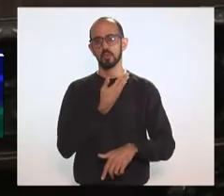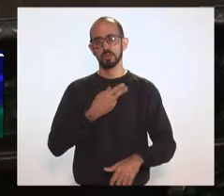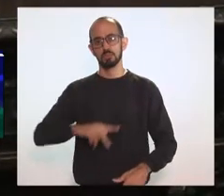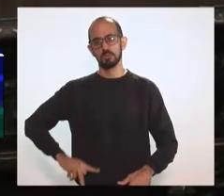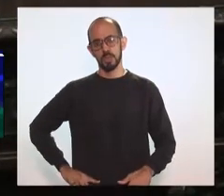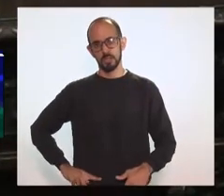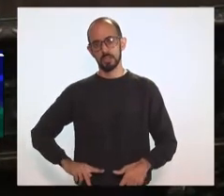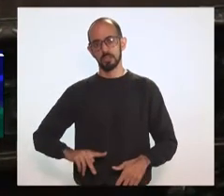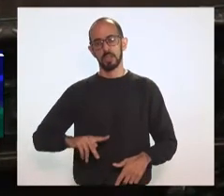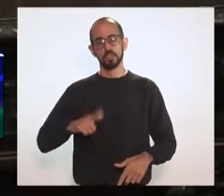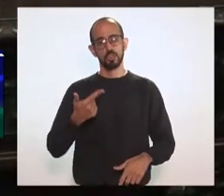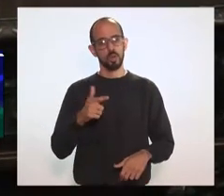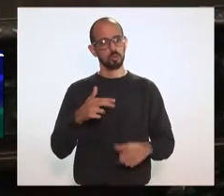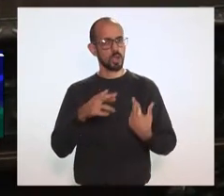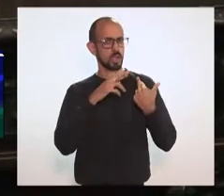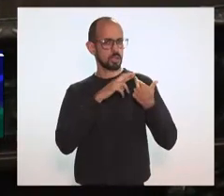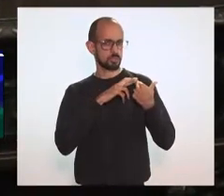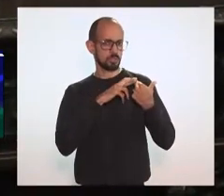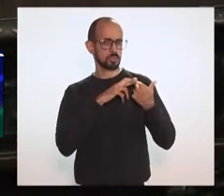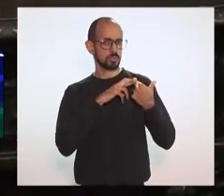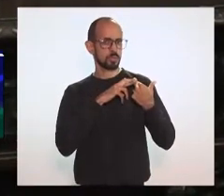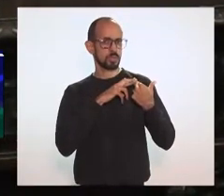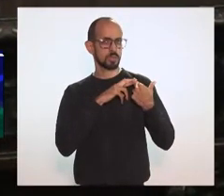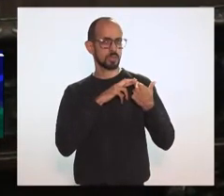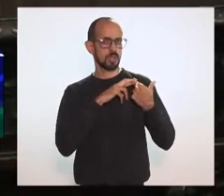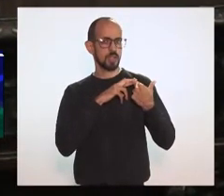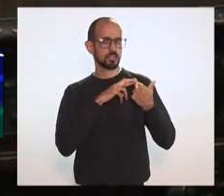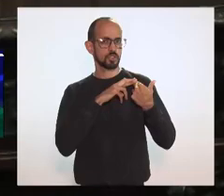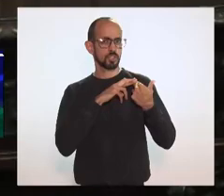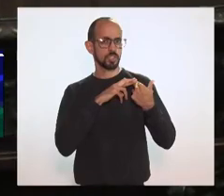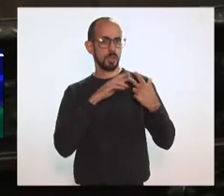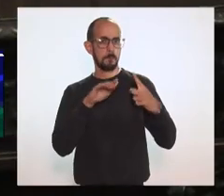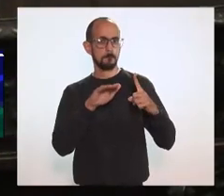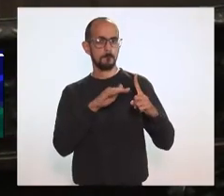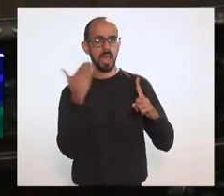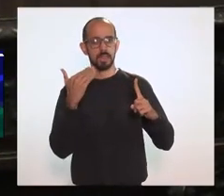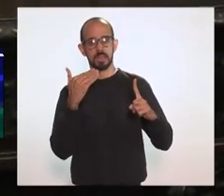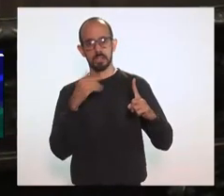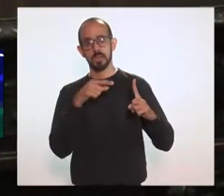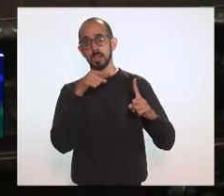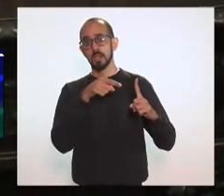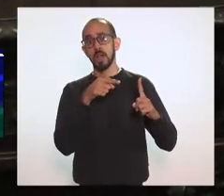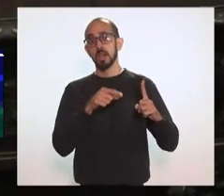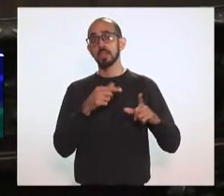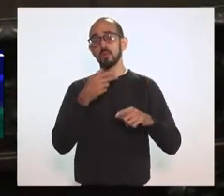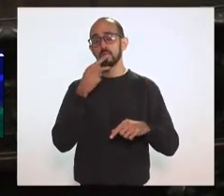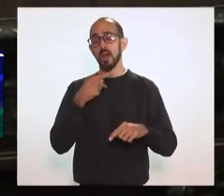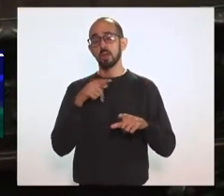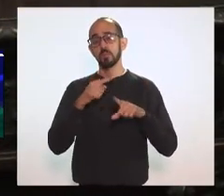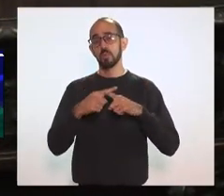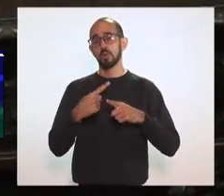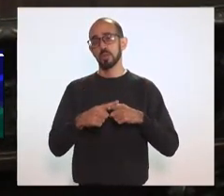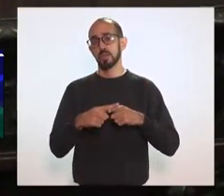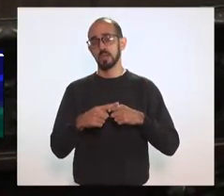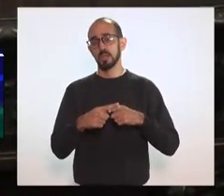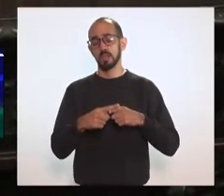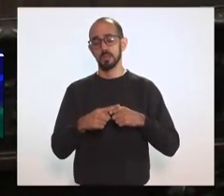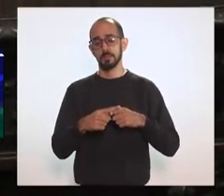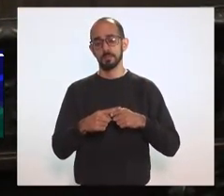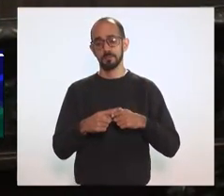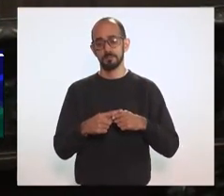irresponsável, criminoso, com perfil genocida, que infelizmente desgoverna o Brasil. E digo isso porque nada demais